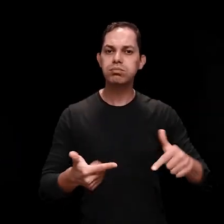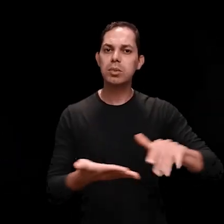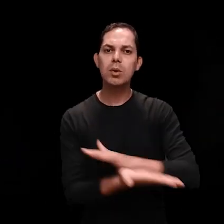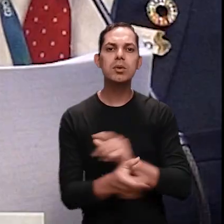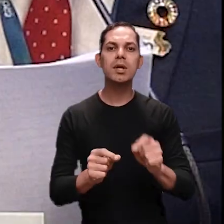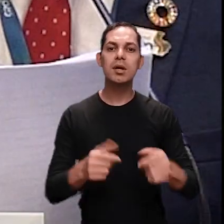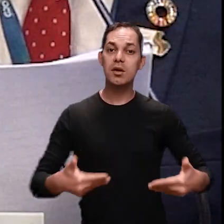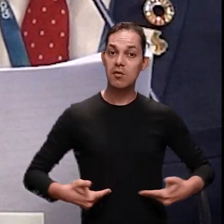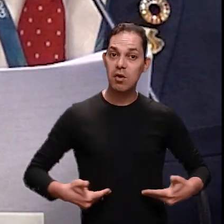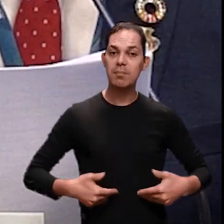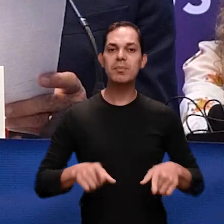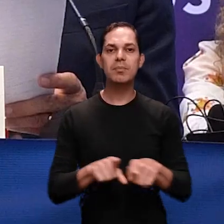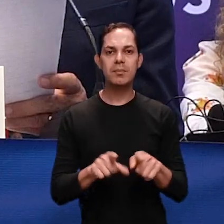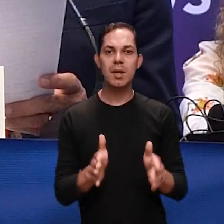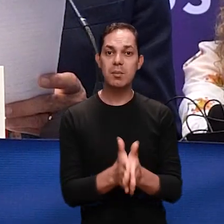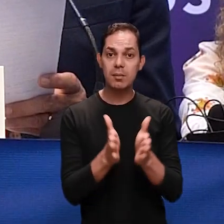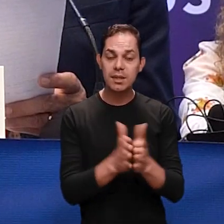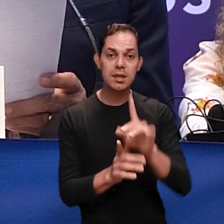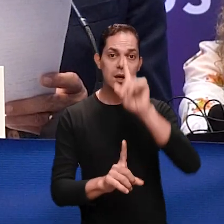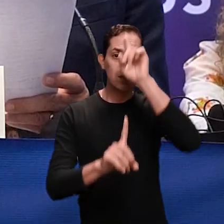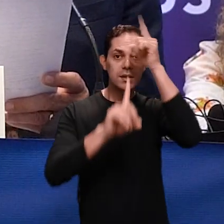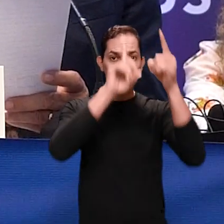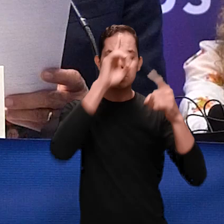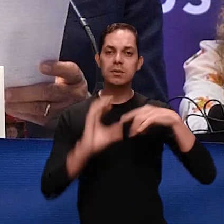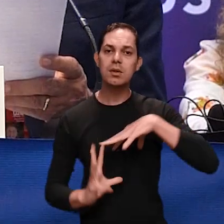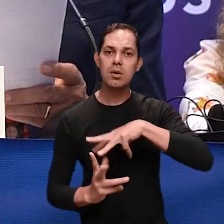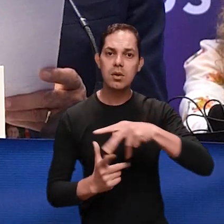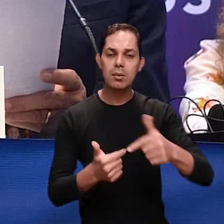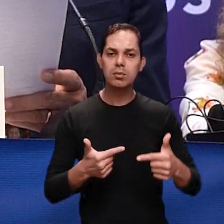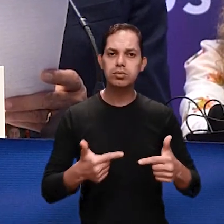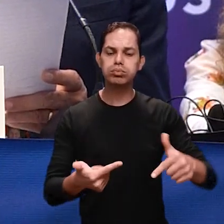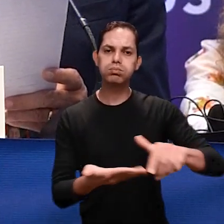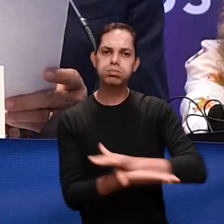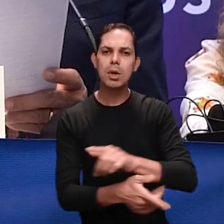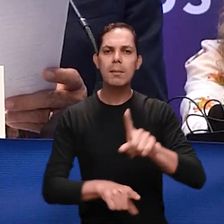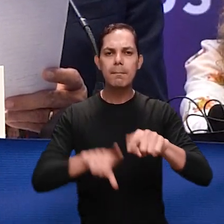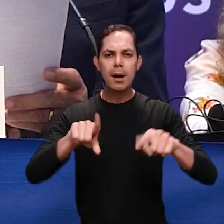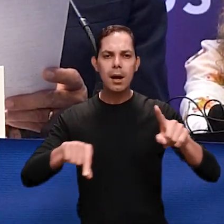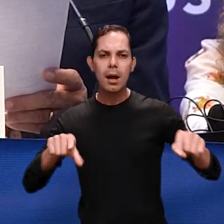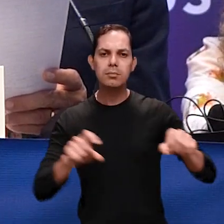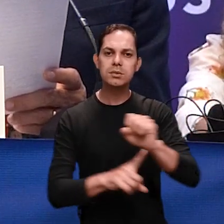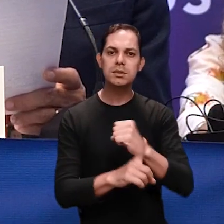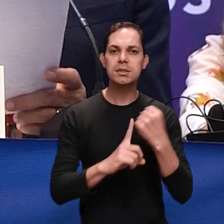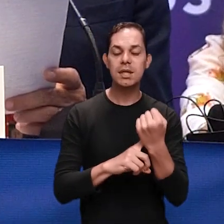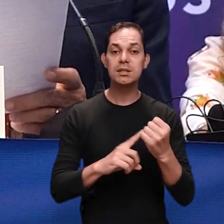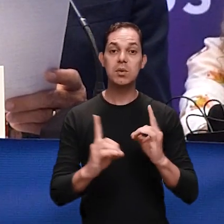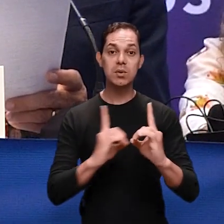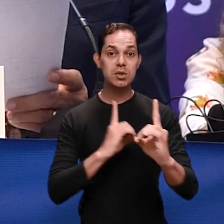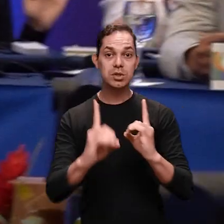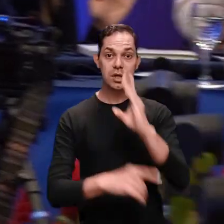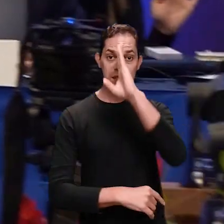contra a fome e a pobreza, iniciativa global para o combate às desigualdades sociais,